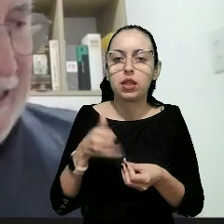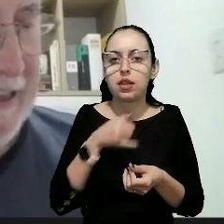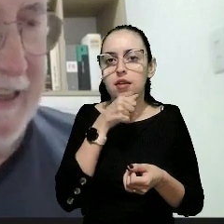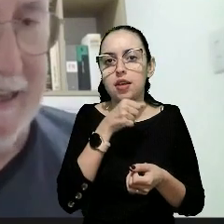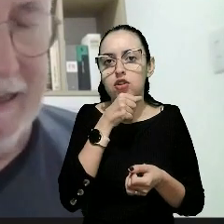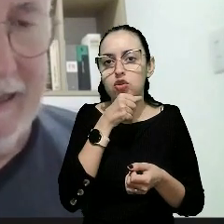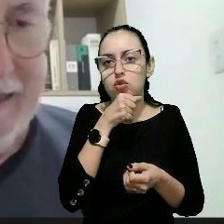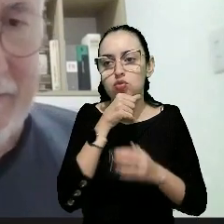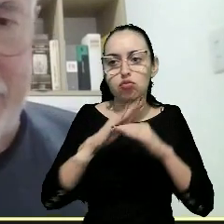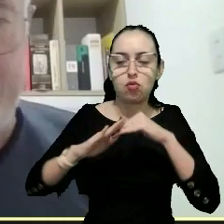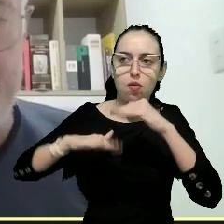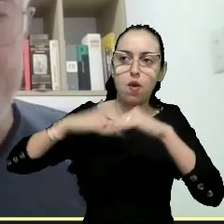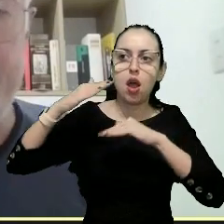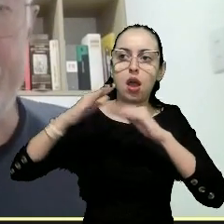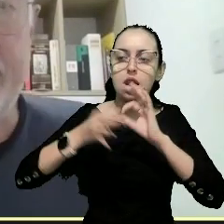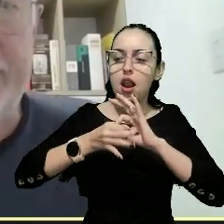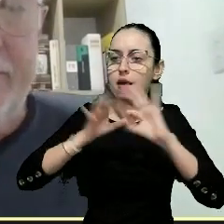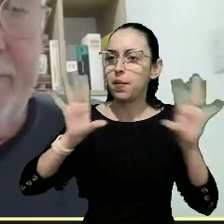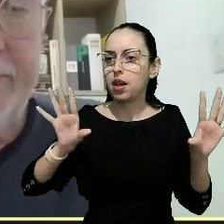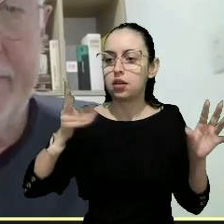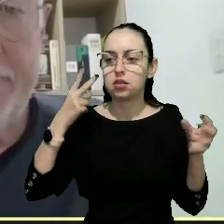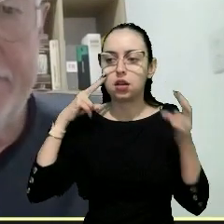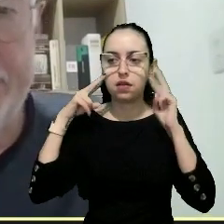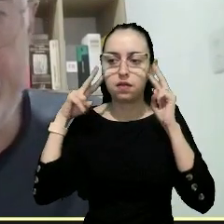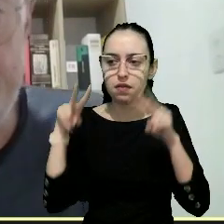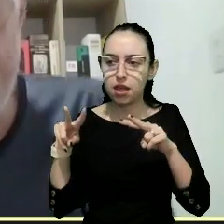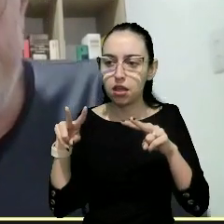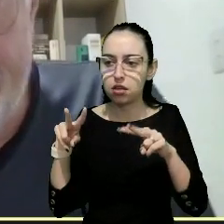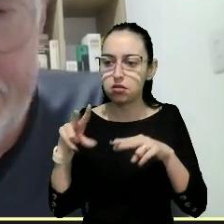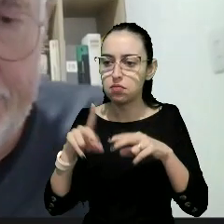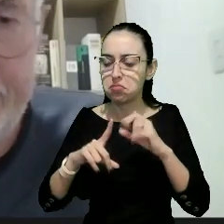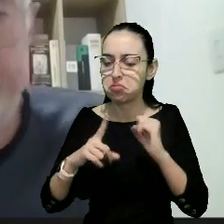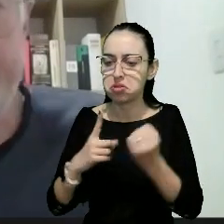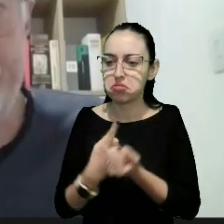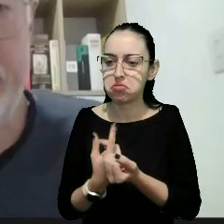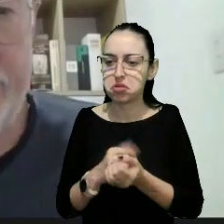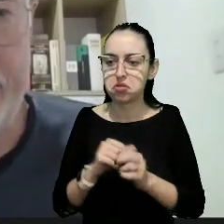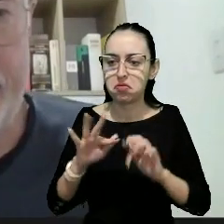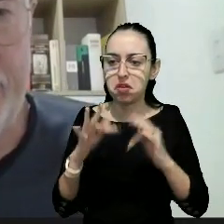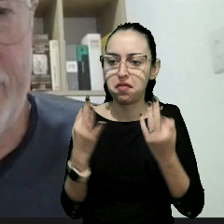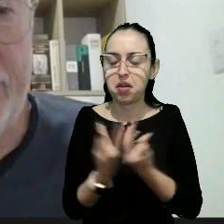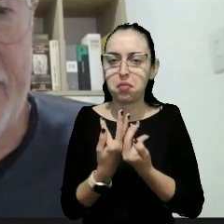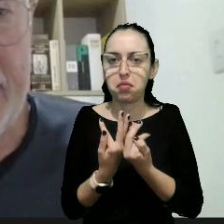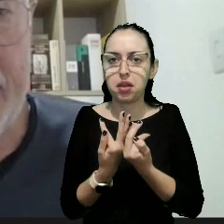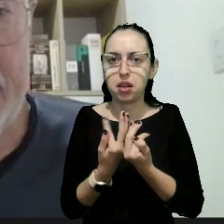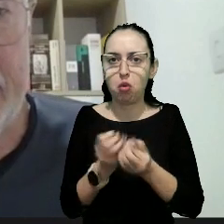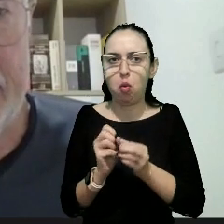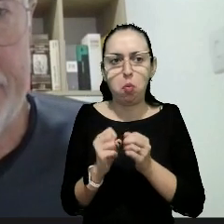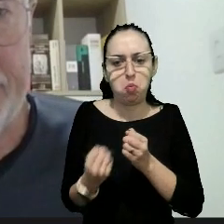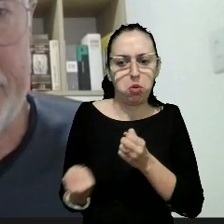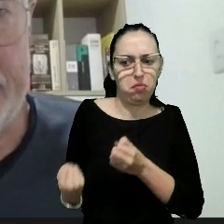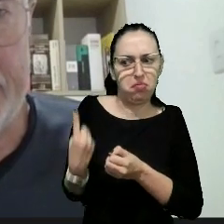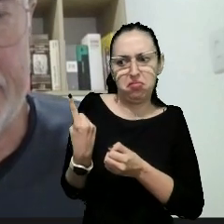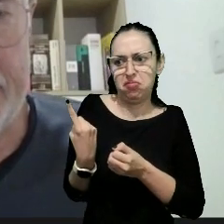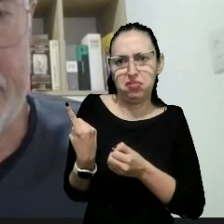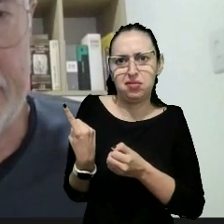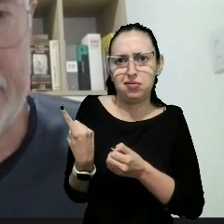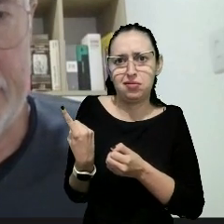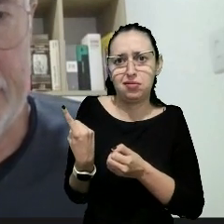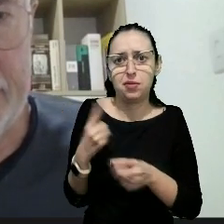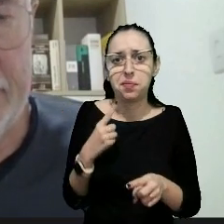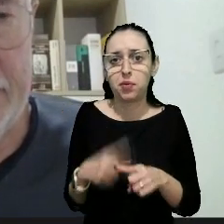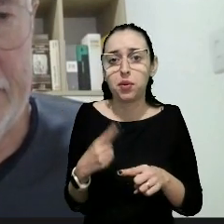pessoa idosa alcança um pouco mais de independência, ela é olhada pelos outros, até pela própria família, como